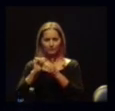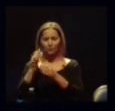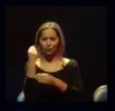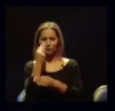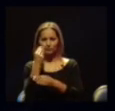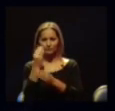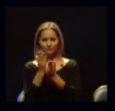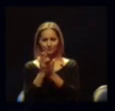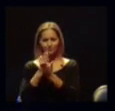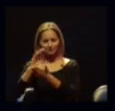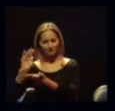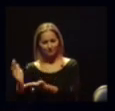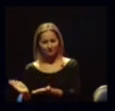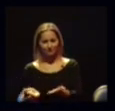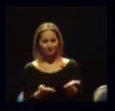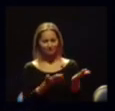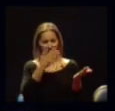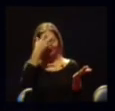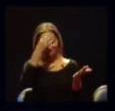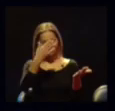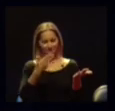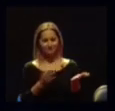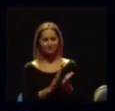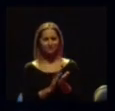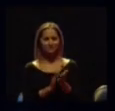Academia Contemporânea de Setúbal.